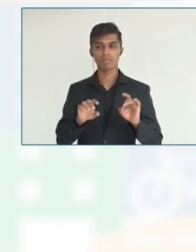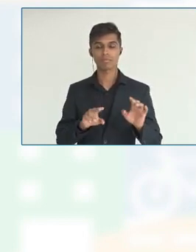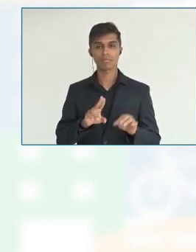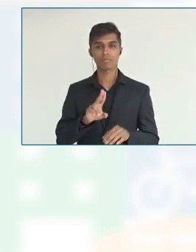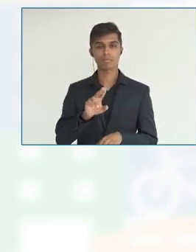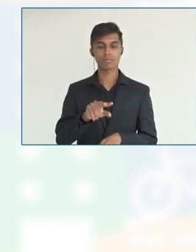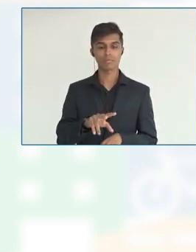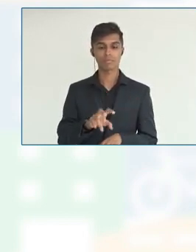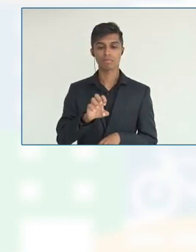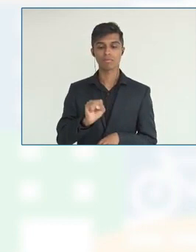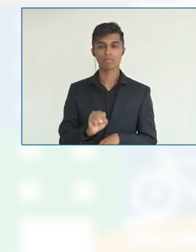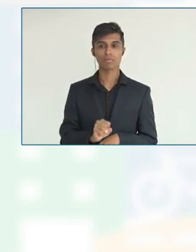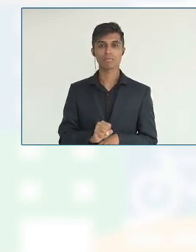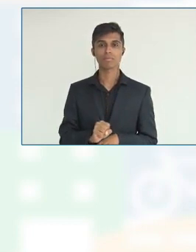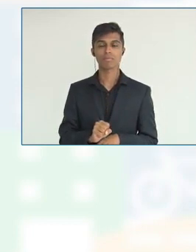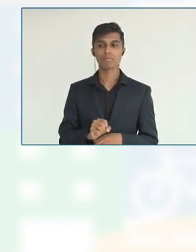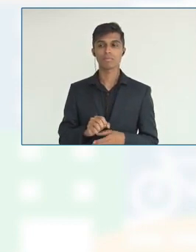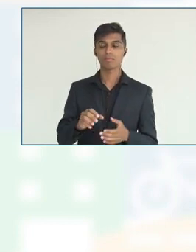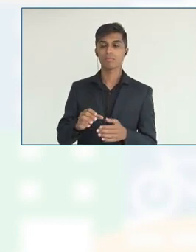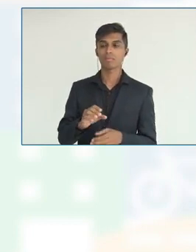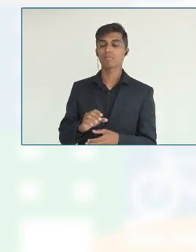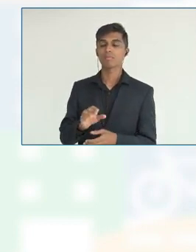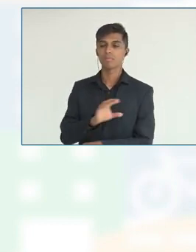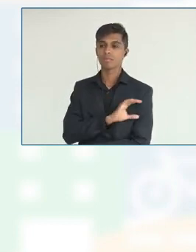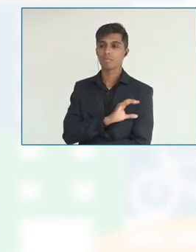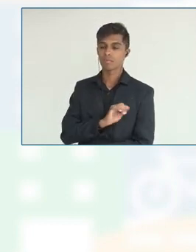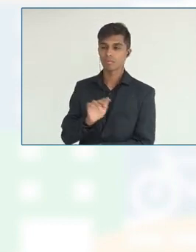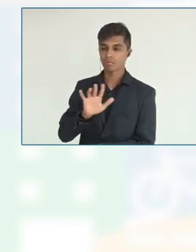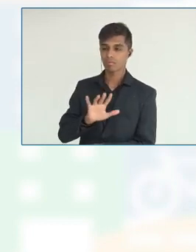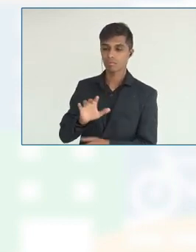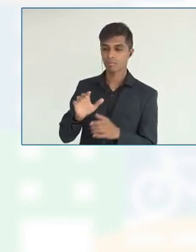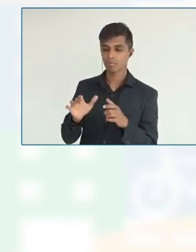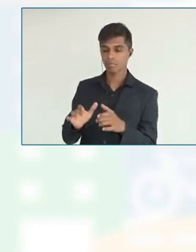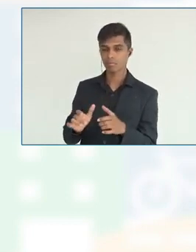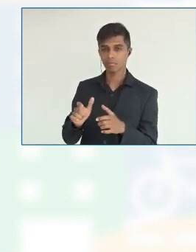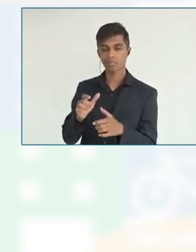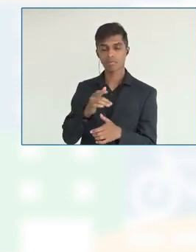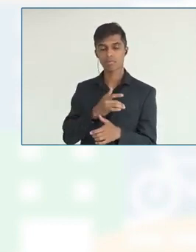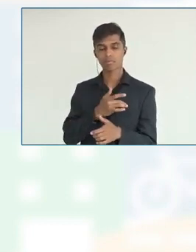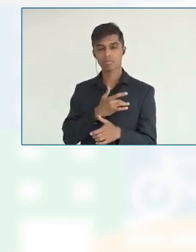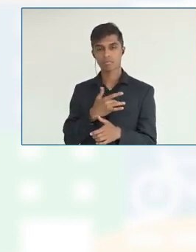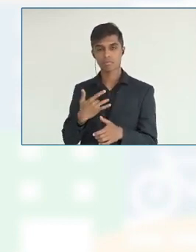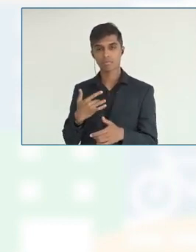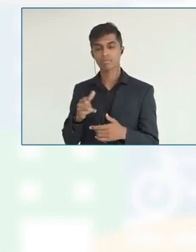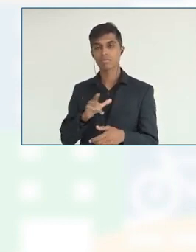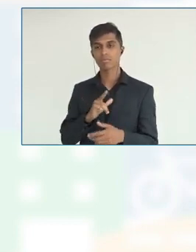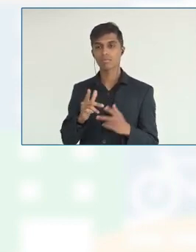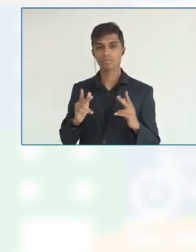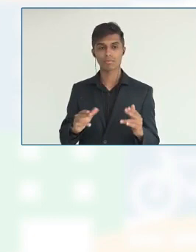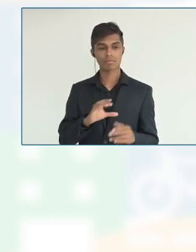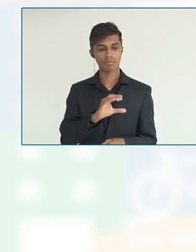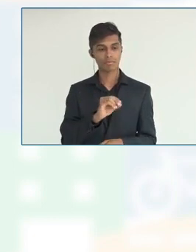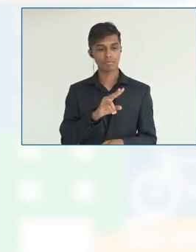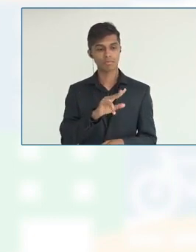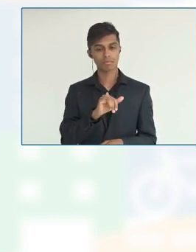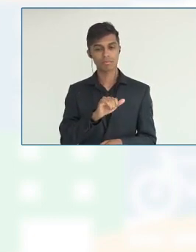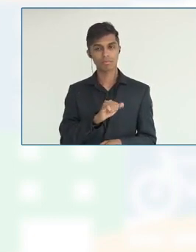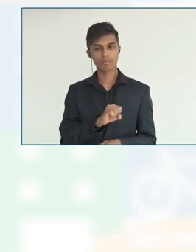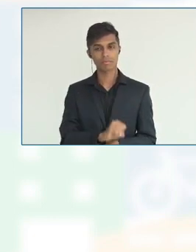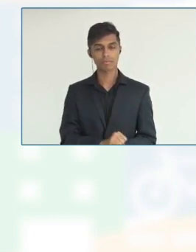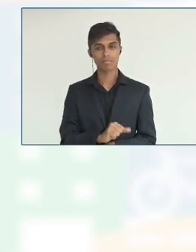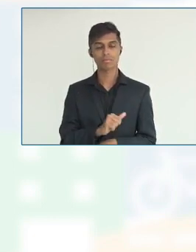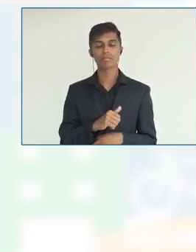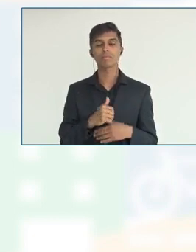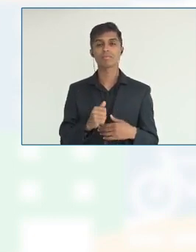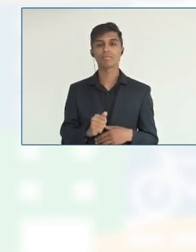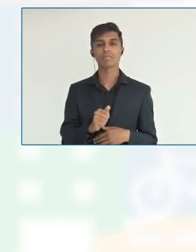nas coordenadorias regionais de saúde, também tem uma estrutura e uma organização igual à Covisa, né? Então,